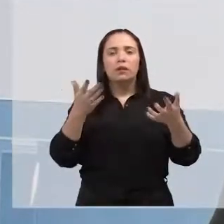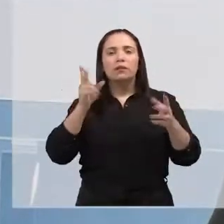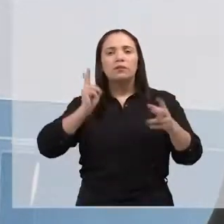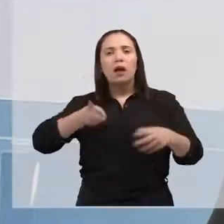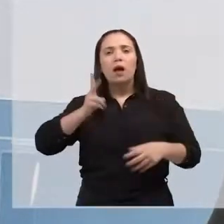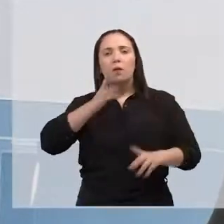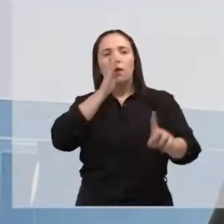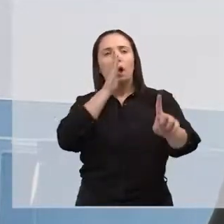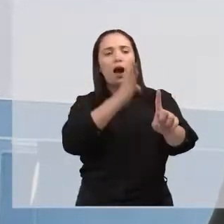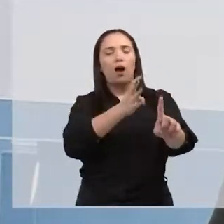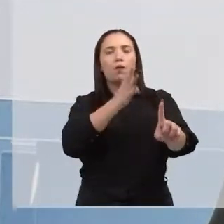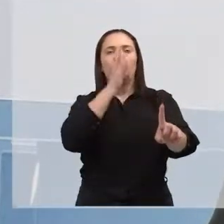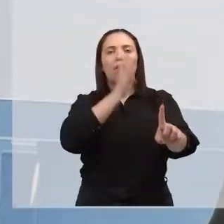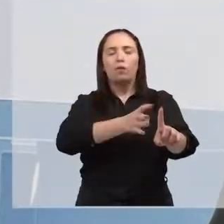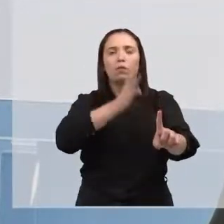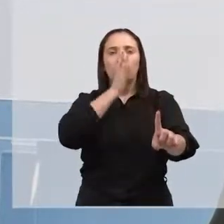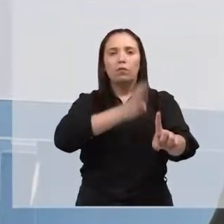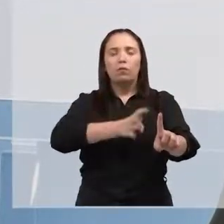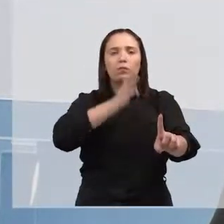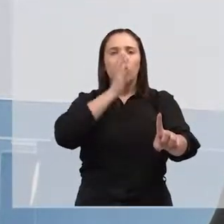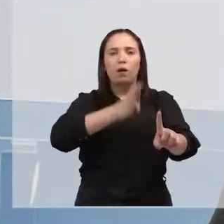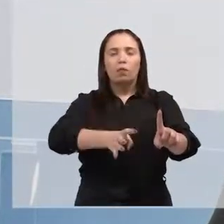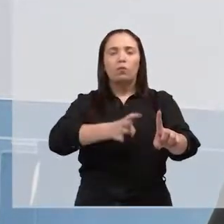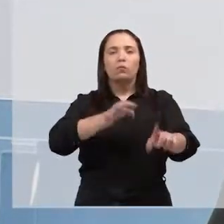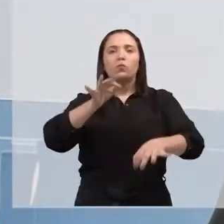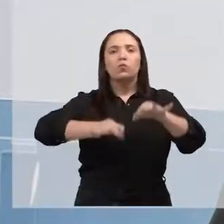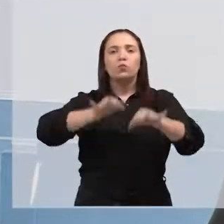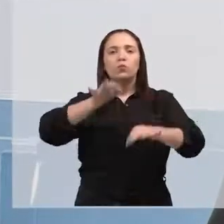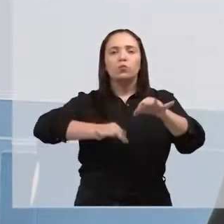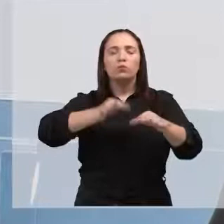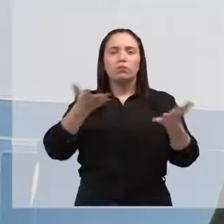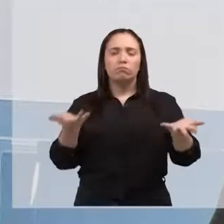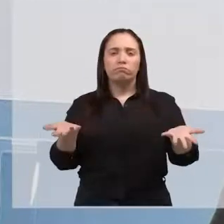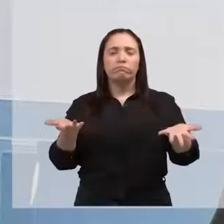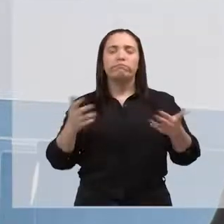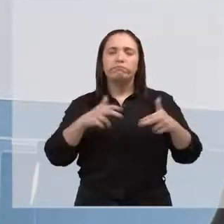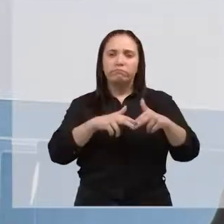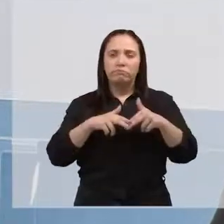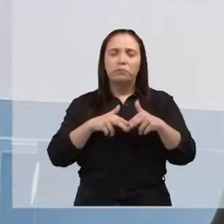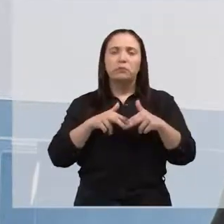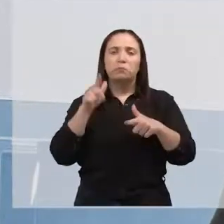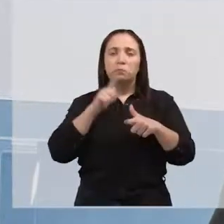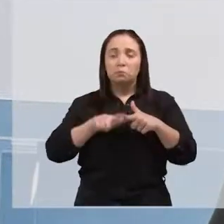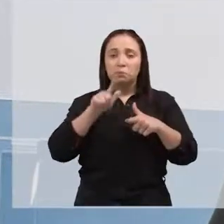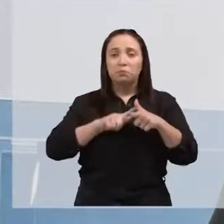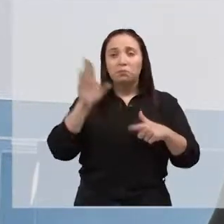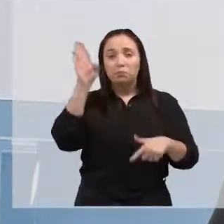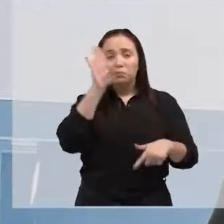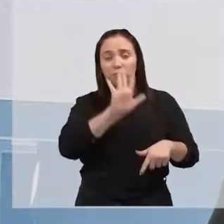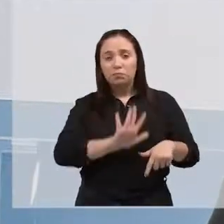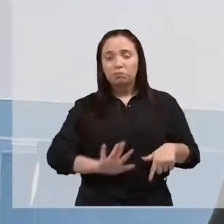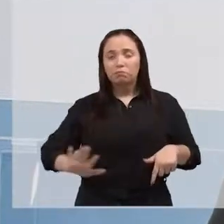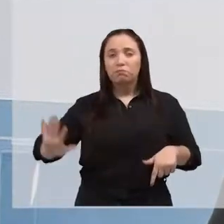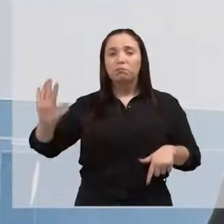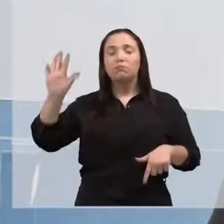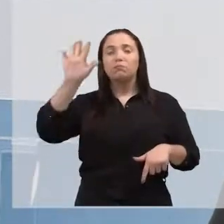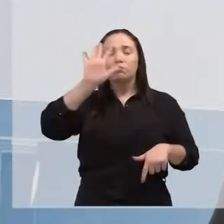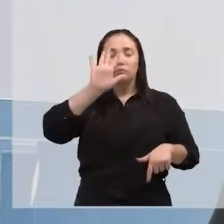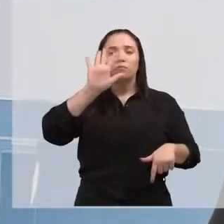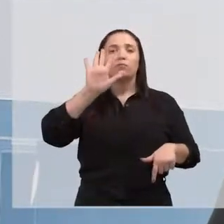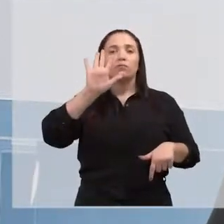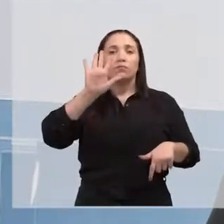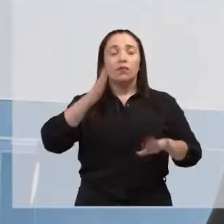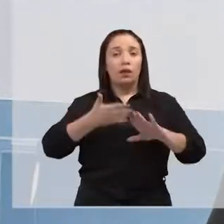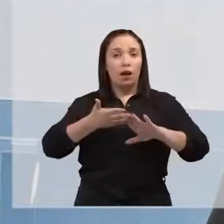pessoas antes mesmo delas serem julgadas. Isso tem transtornado a vida do país, tem transformado esse país